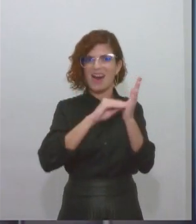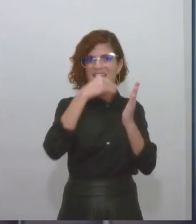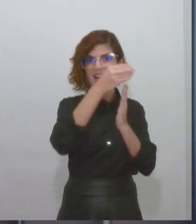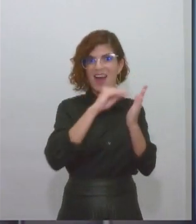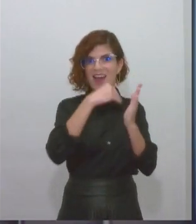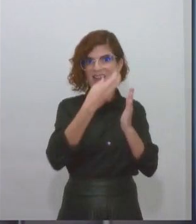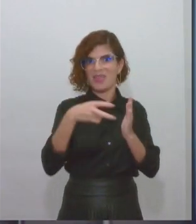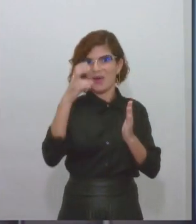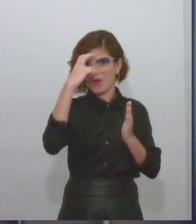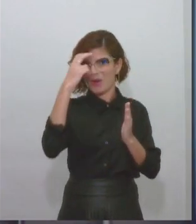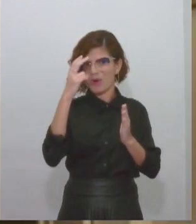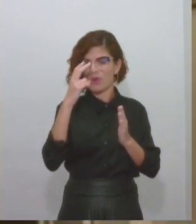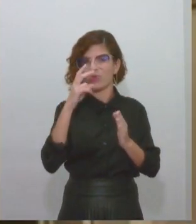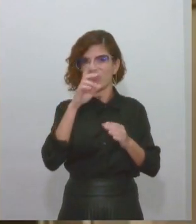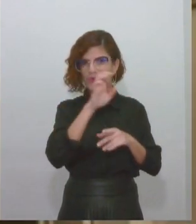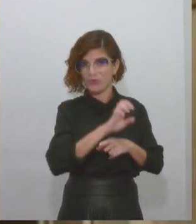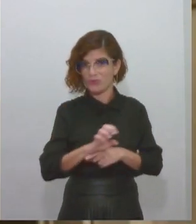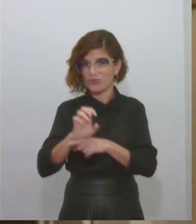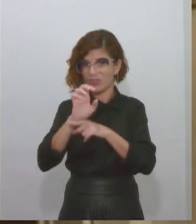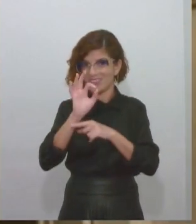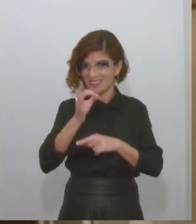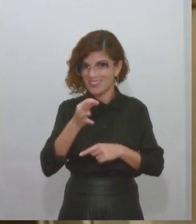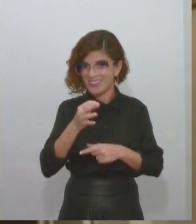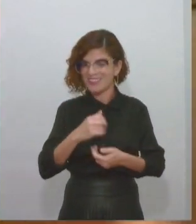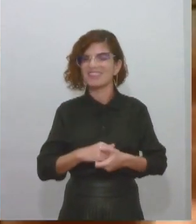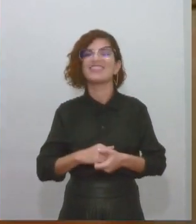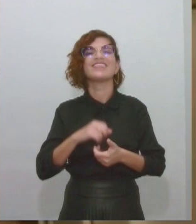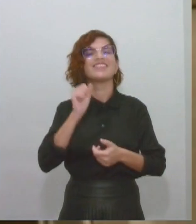Podemos, sim. São 14 anos que